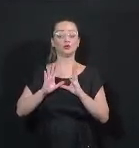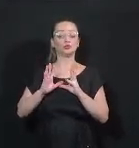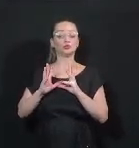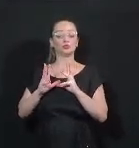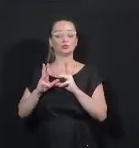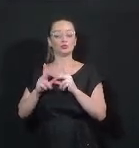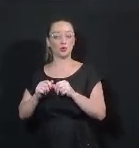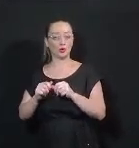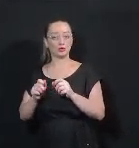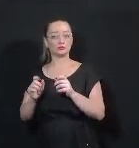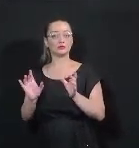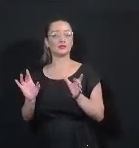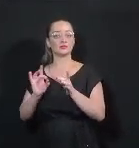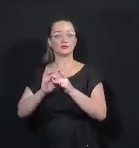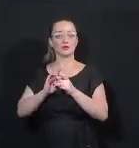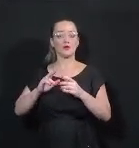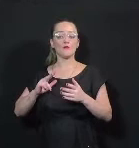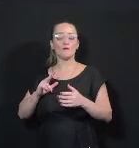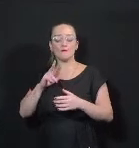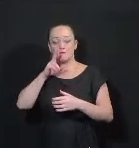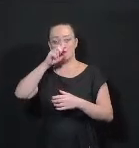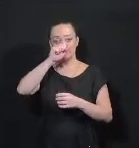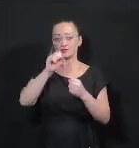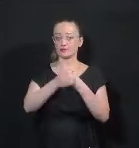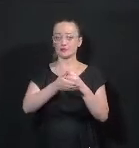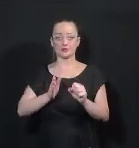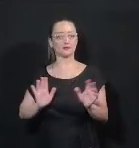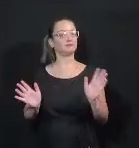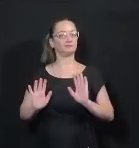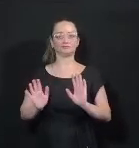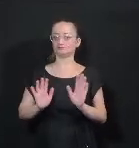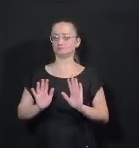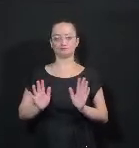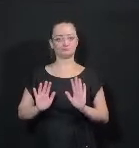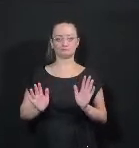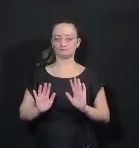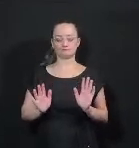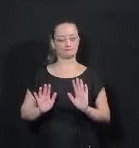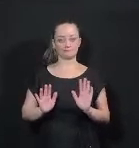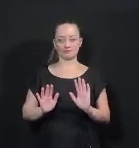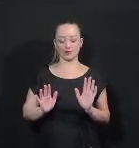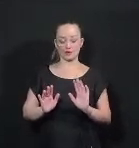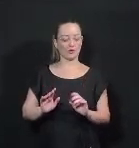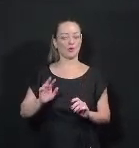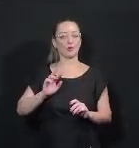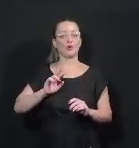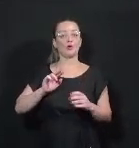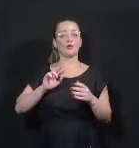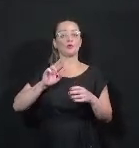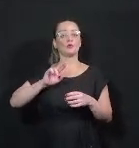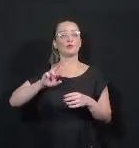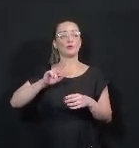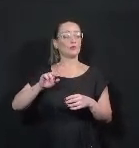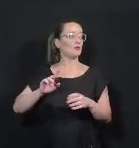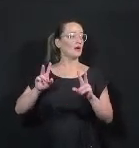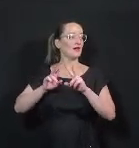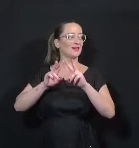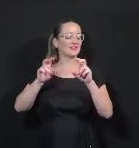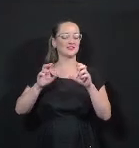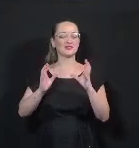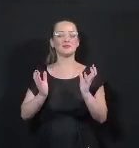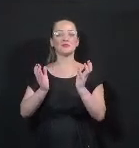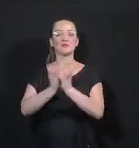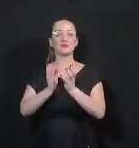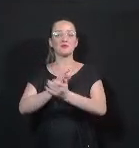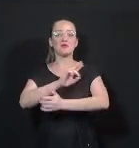associativismos que fortalecem a democracia. Nós não estamos falando aqui dos grupos